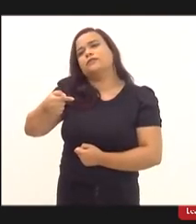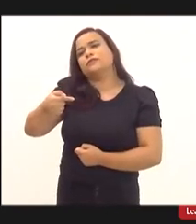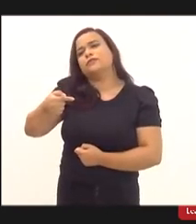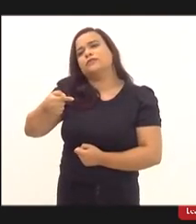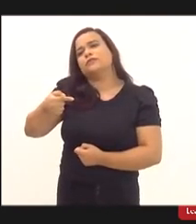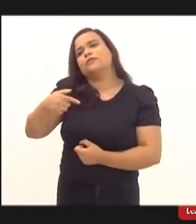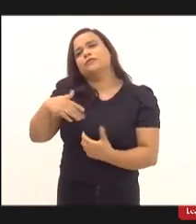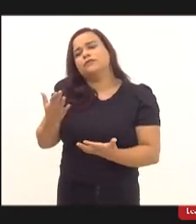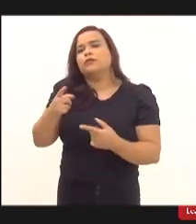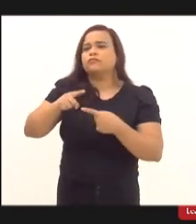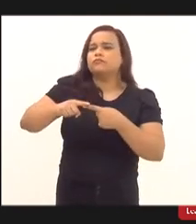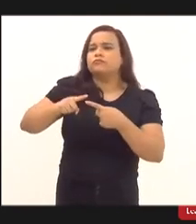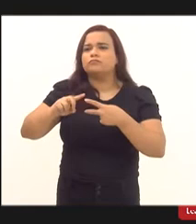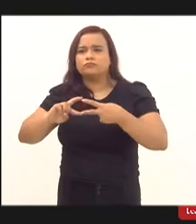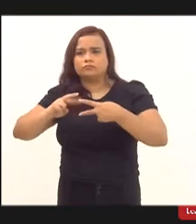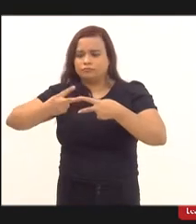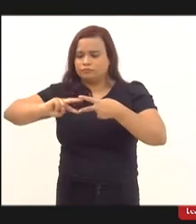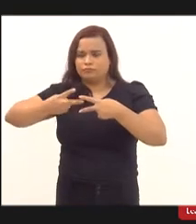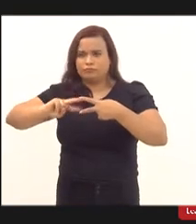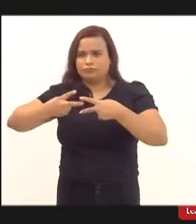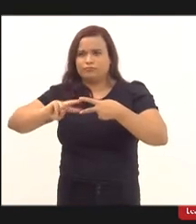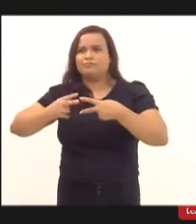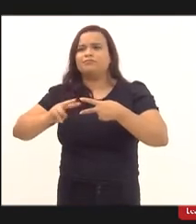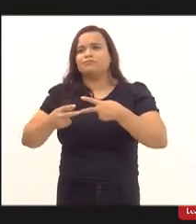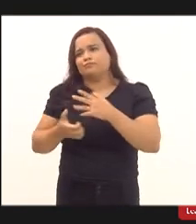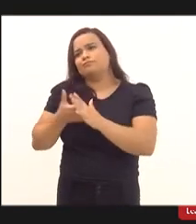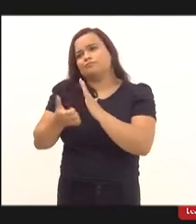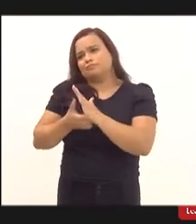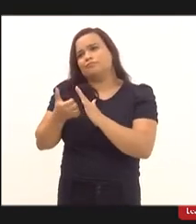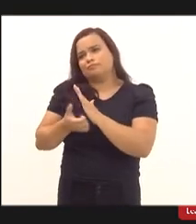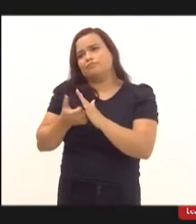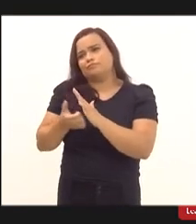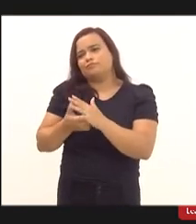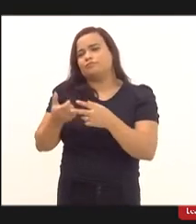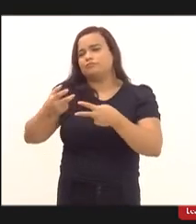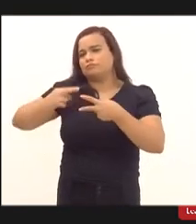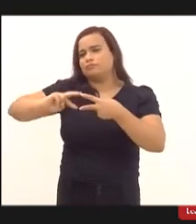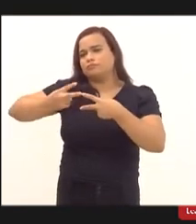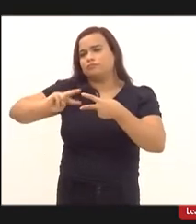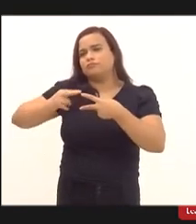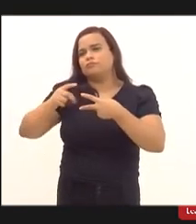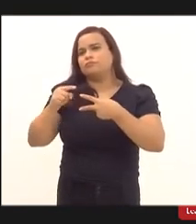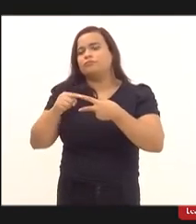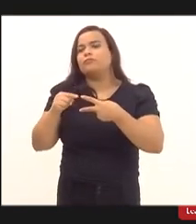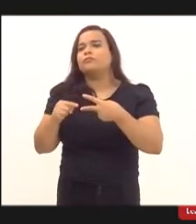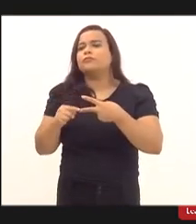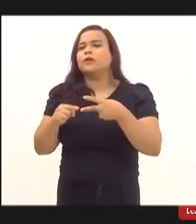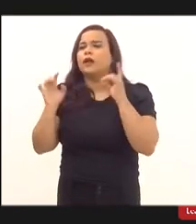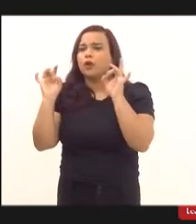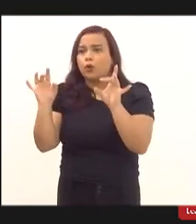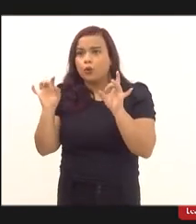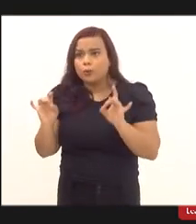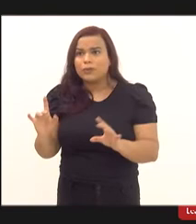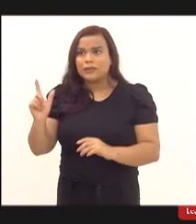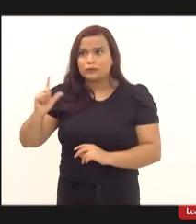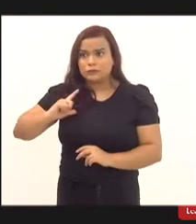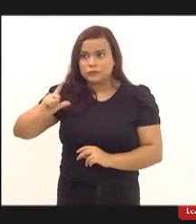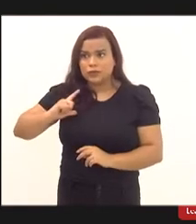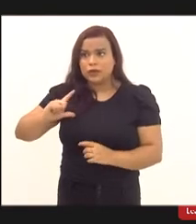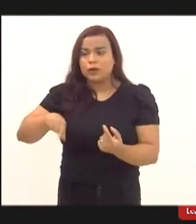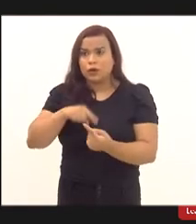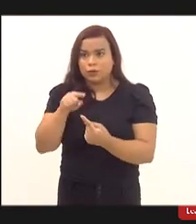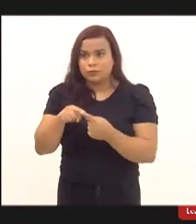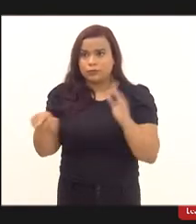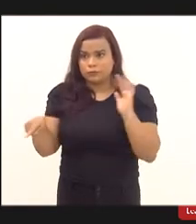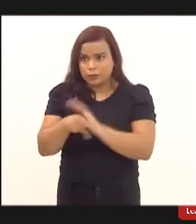ambas aí a ambas as emissoras é isso que eu defendo né que cumprindo esses objetivos